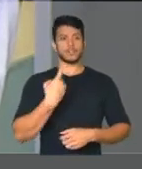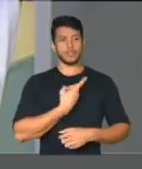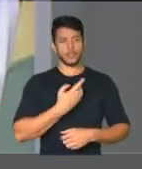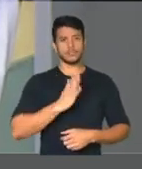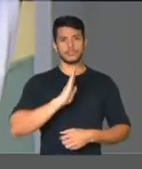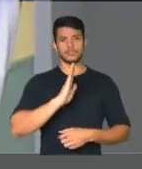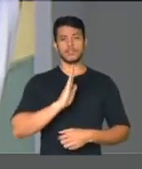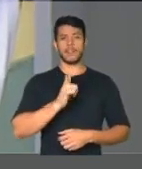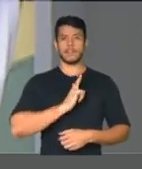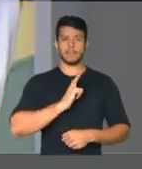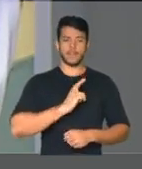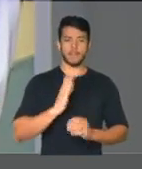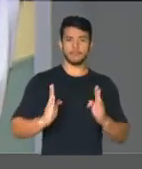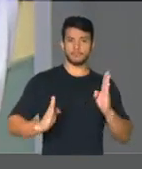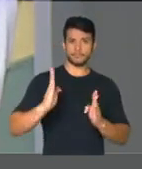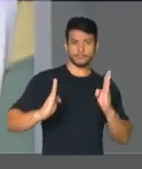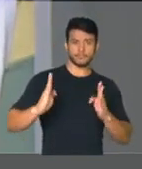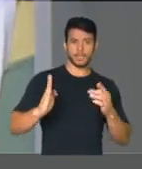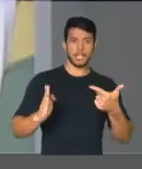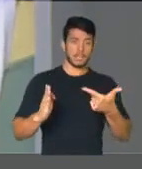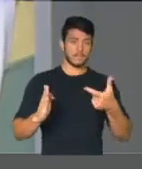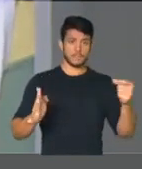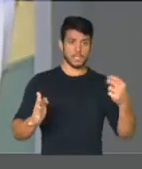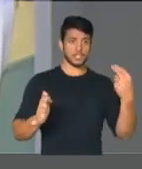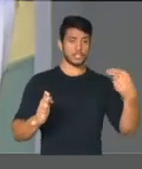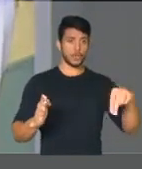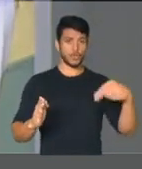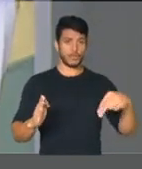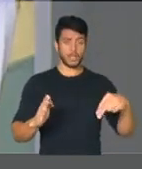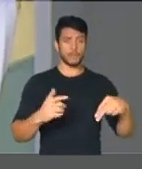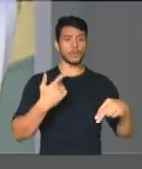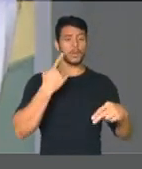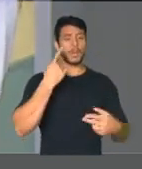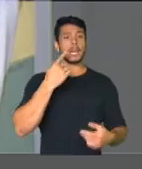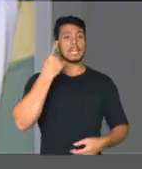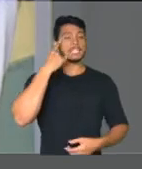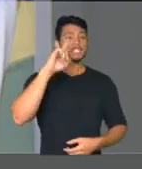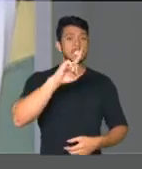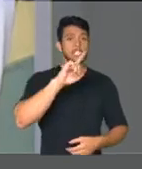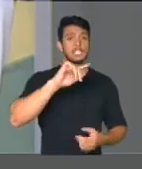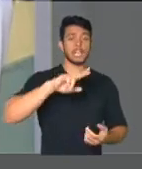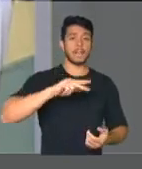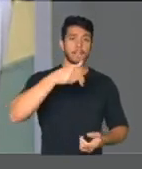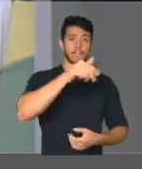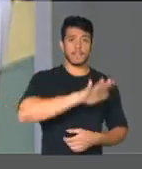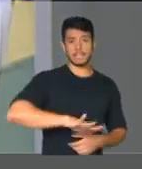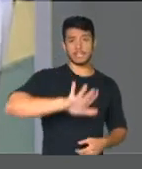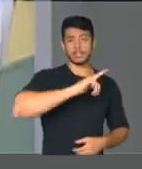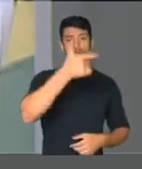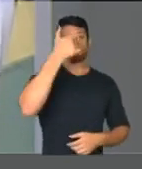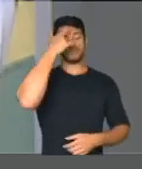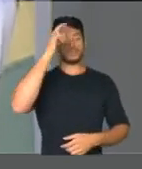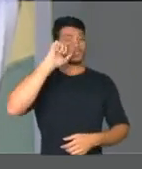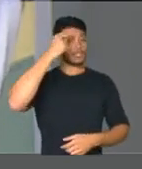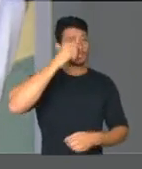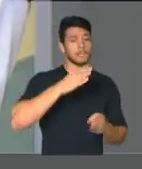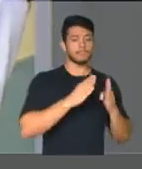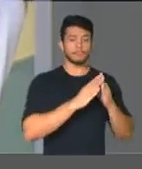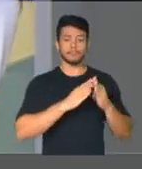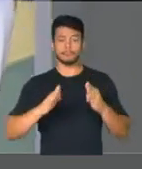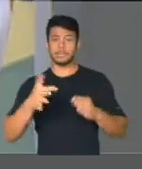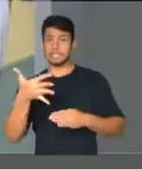dia 20 de novembro, o Dia Nacional da Consciência Negra, e 10 de dezembro, Dia Internacional